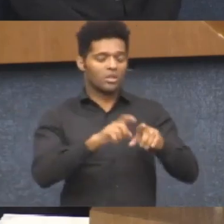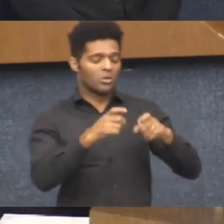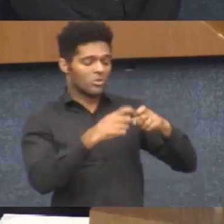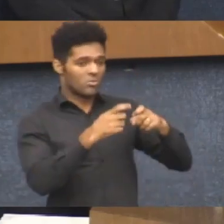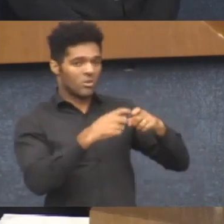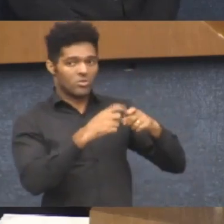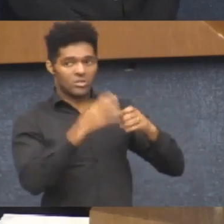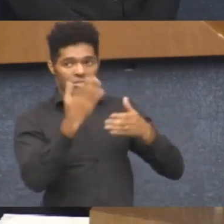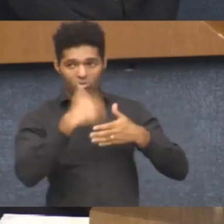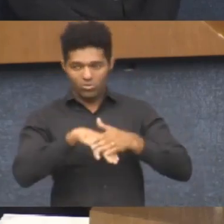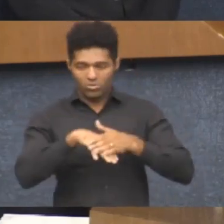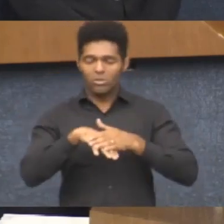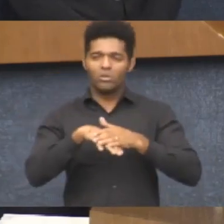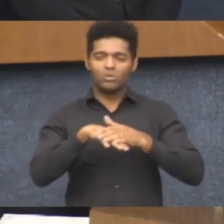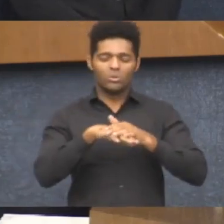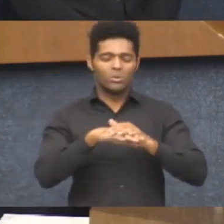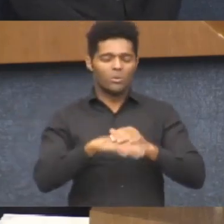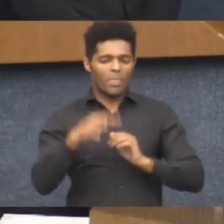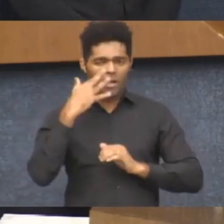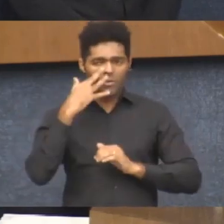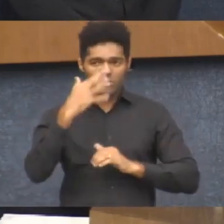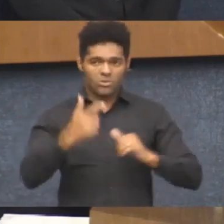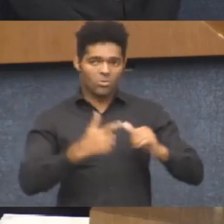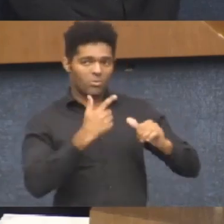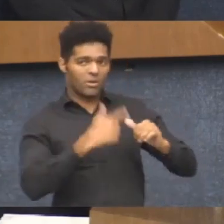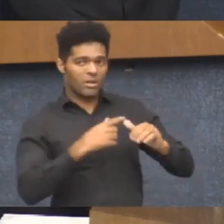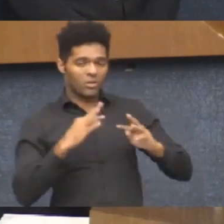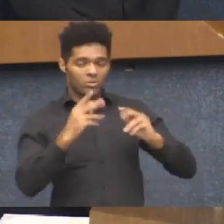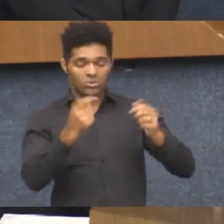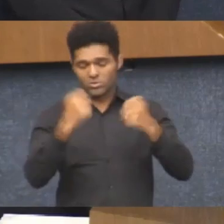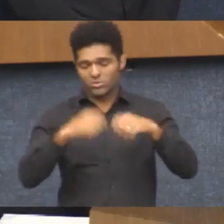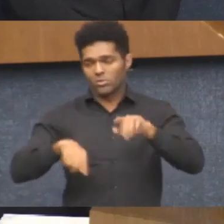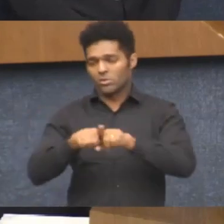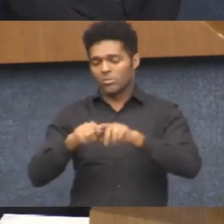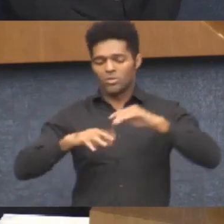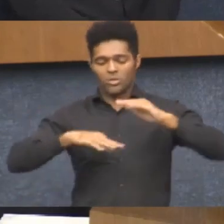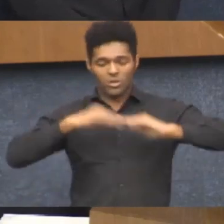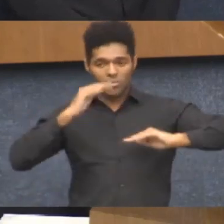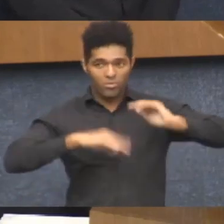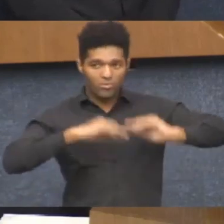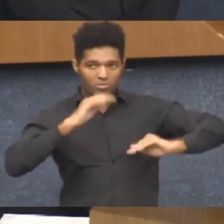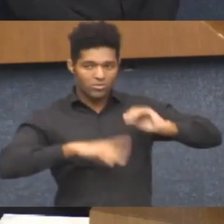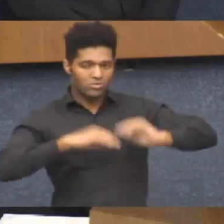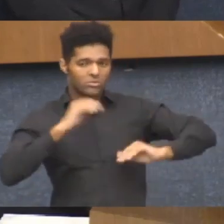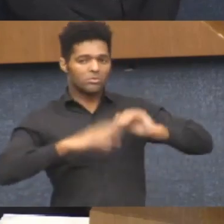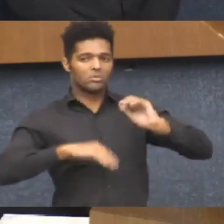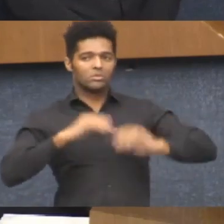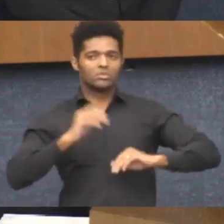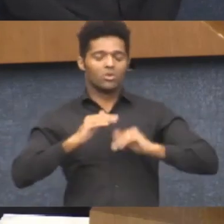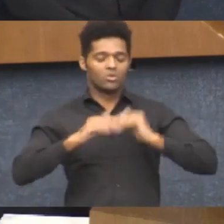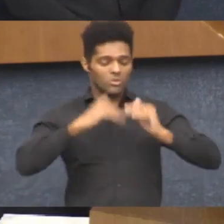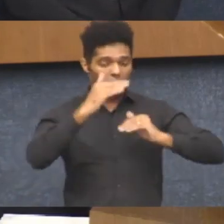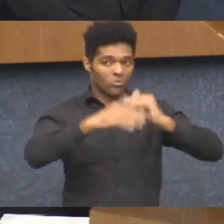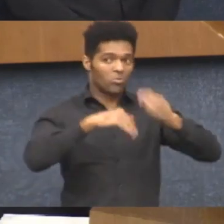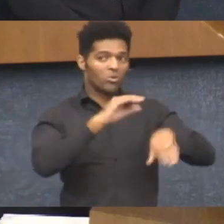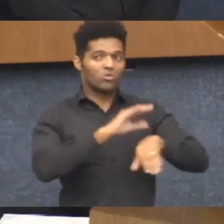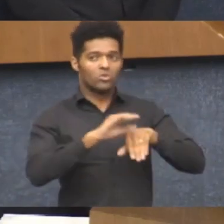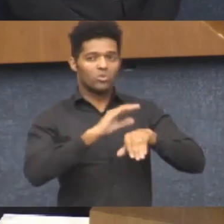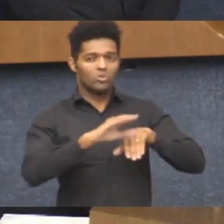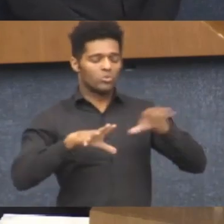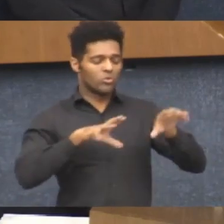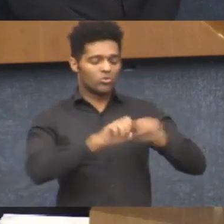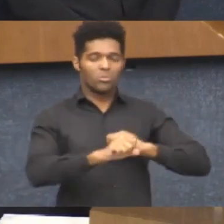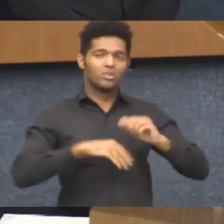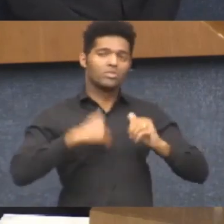nenhum. Então, a gente identificou que é muito importante essa capacitação. E, como o Pedro Alva já até adiantou, a gente conseguiu,